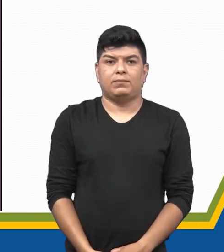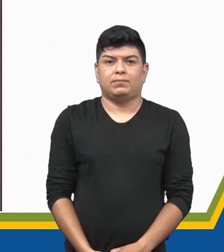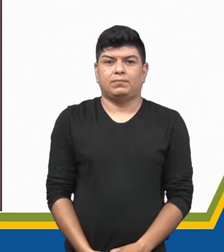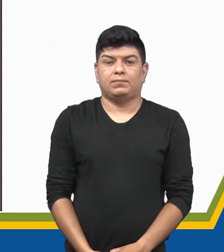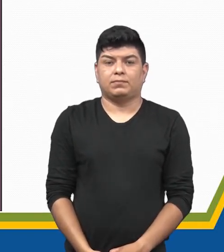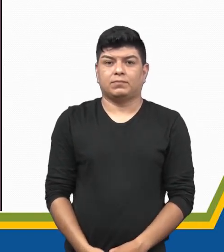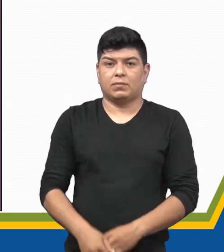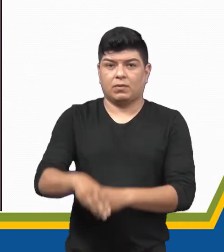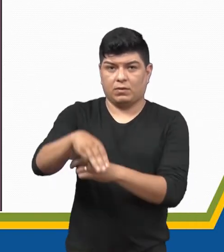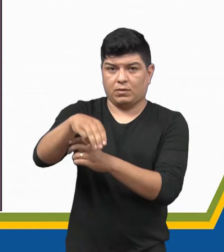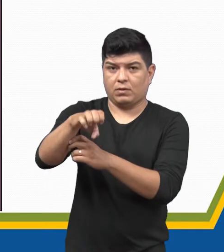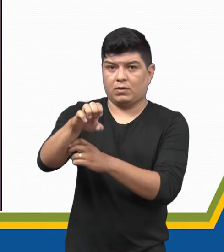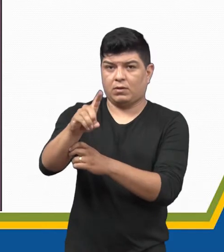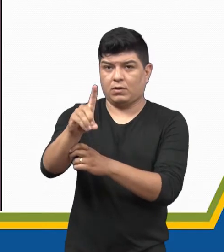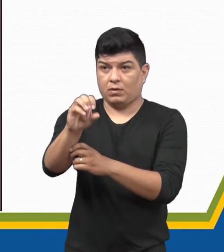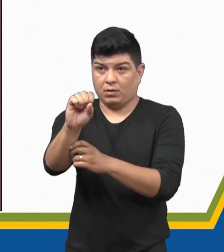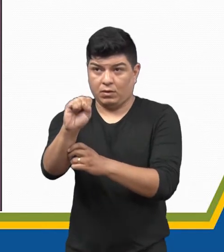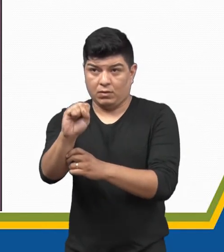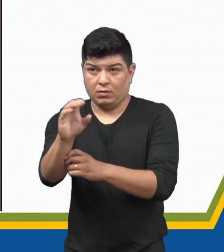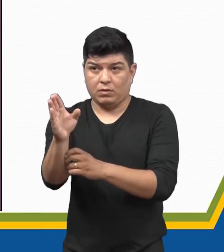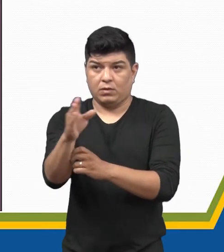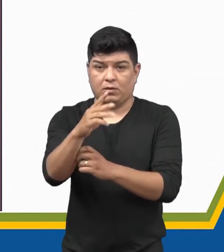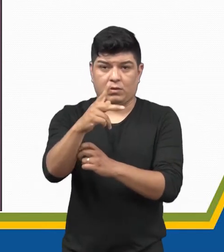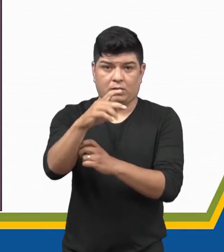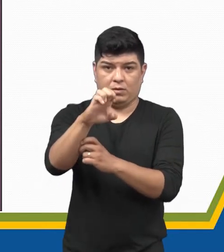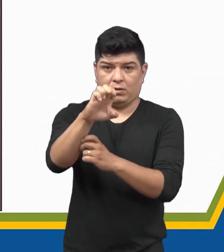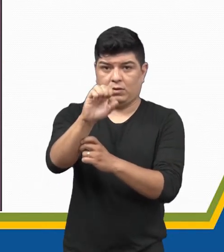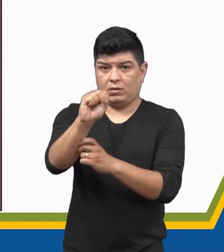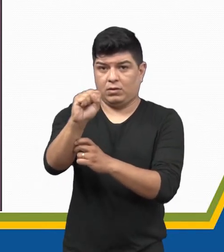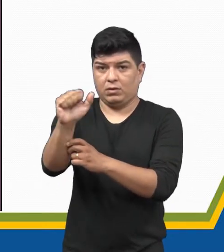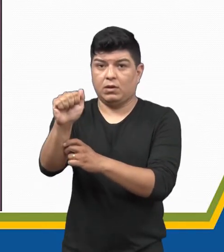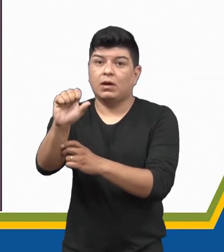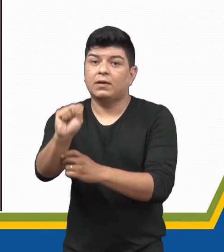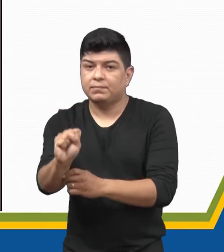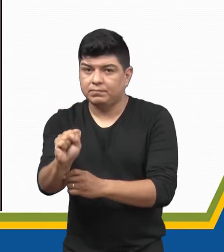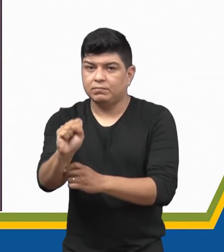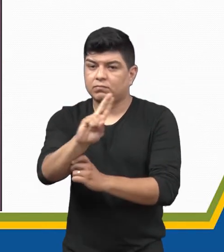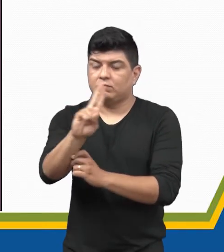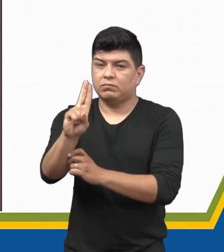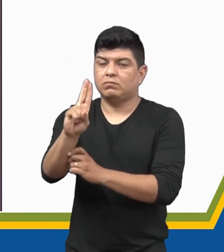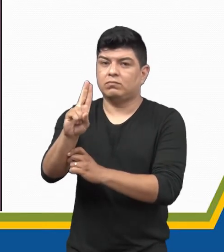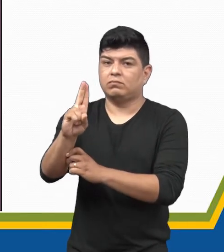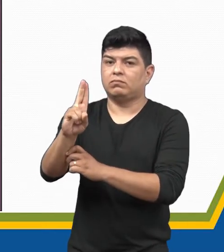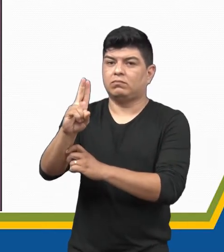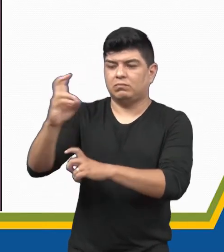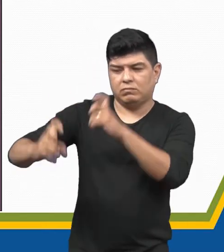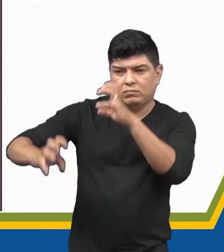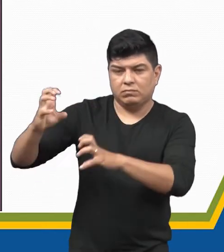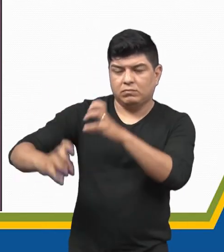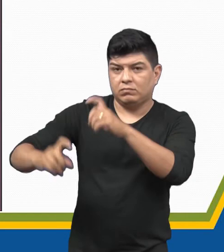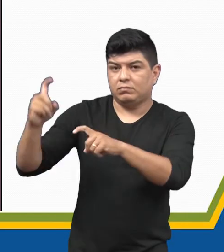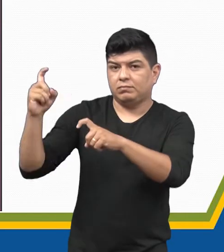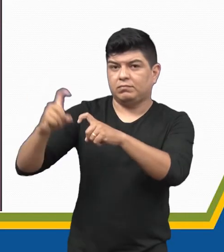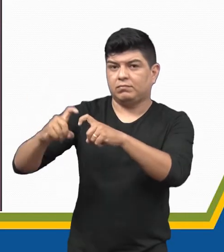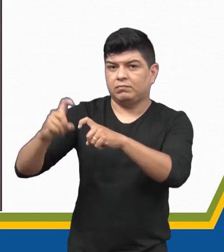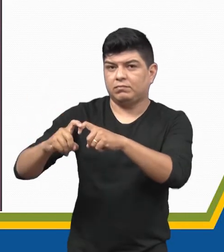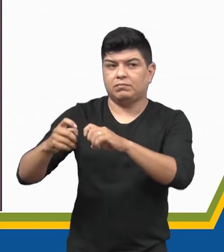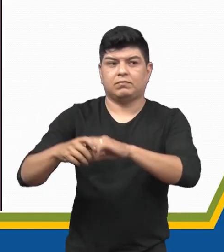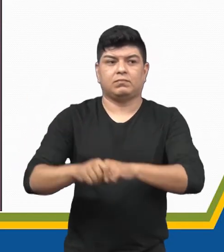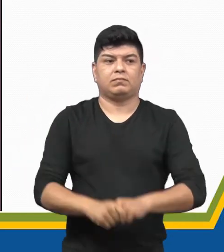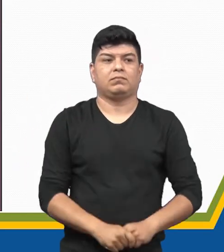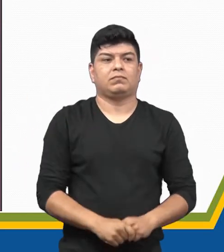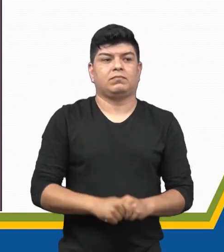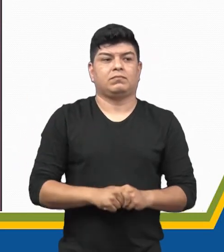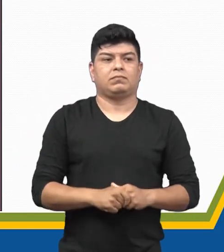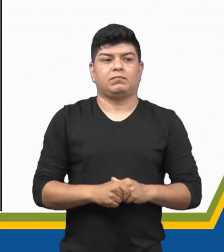os medos eram os persas, era como os gregos chamavam, por isso o nome de guerras médicas. Nessa época aí,